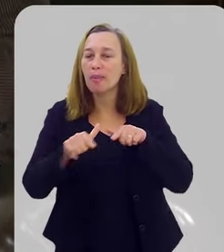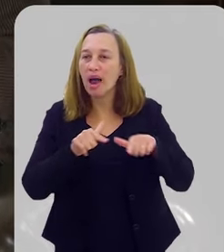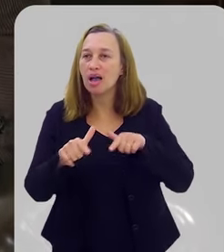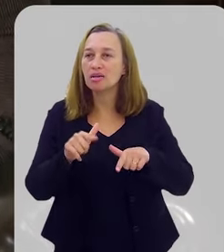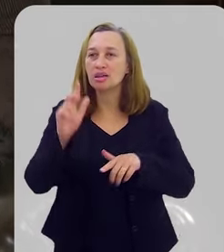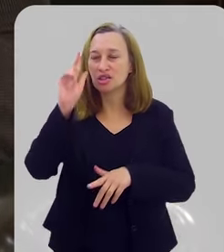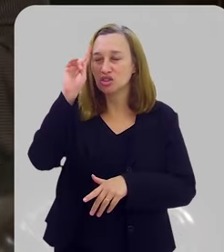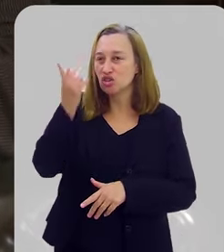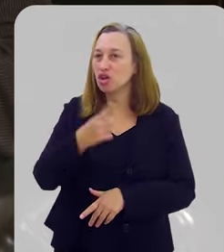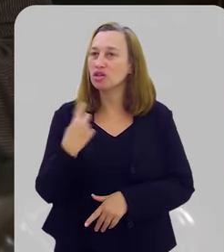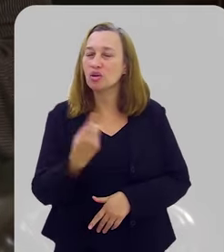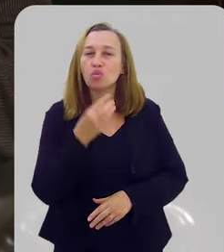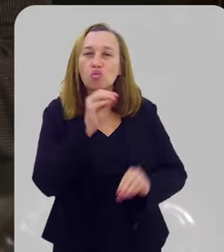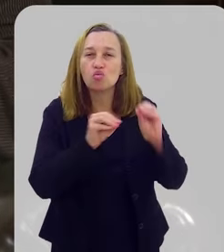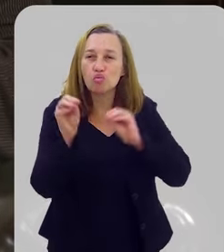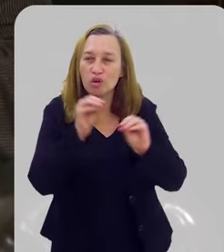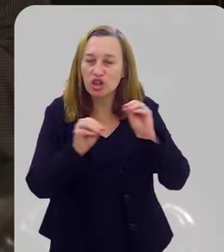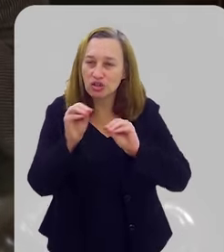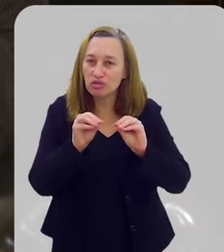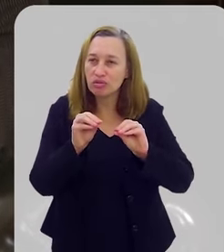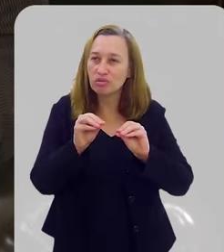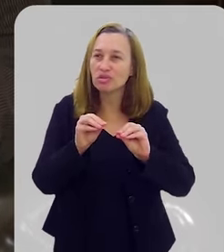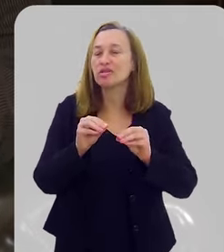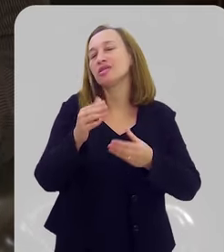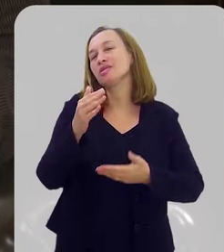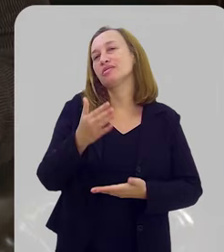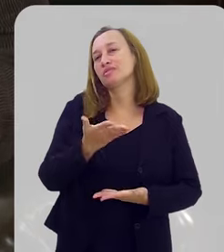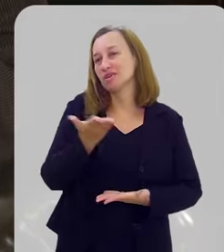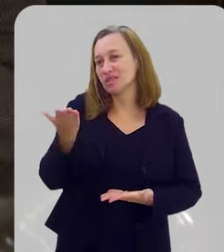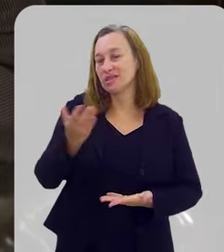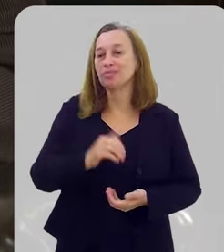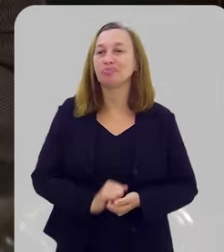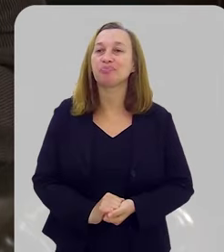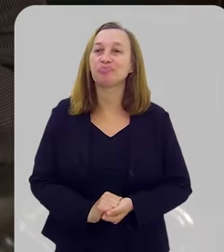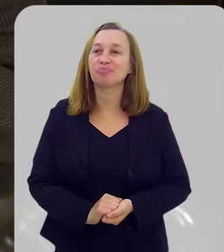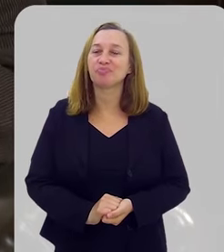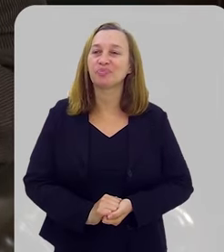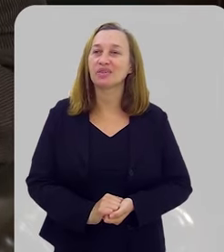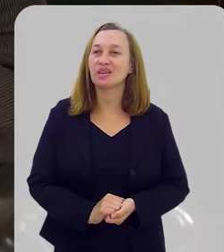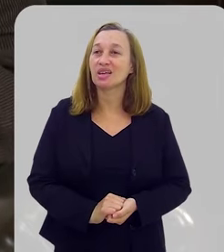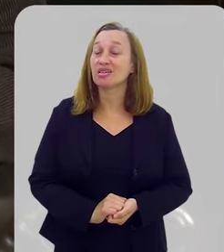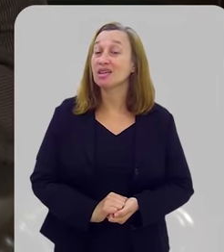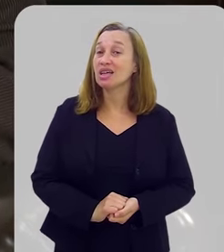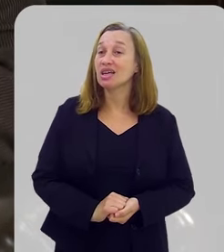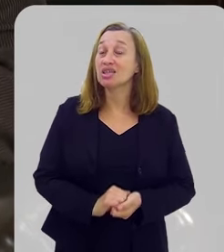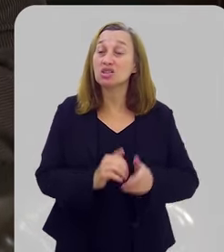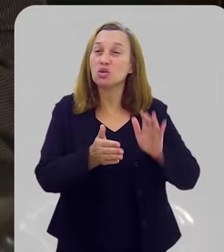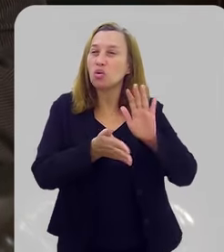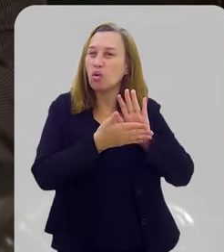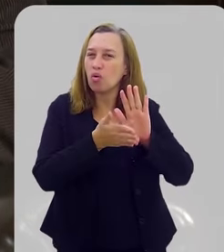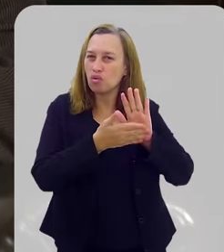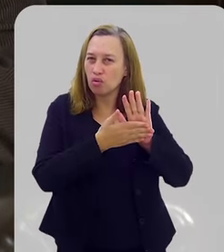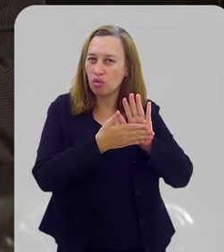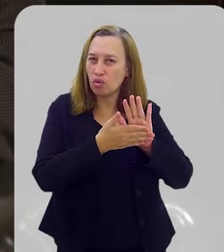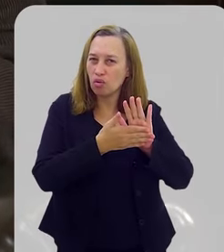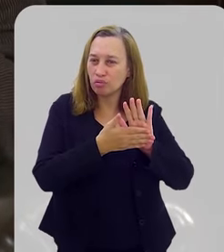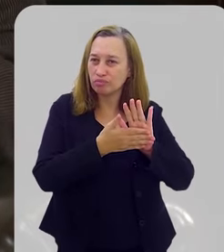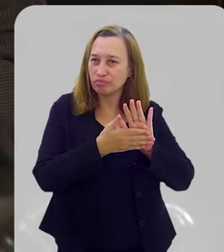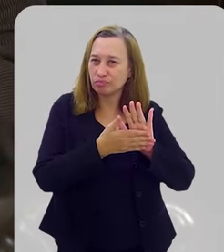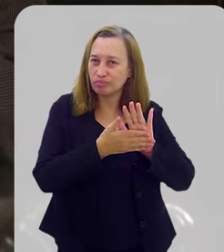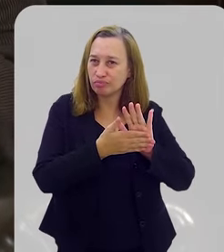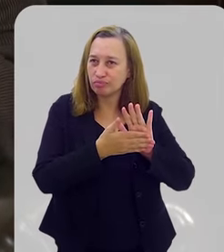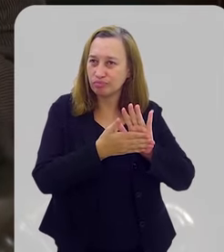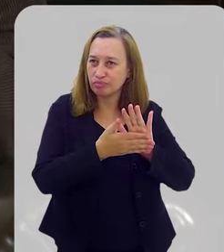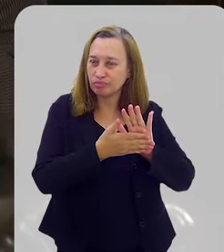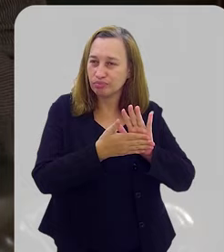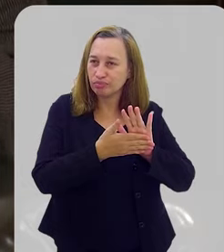sobre nossa história. Um beijo muito, muito, muito grande para você. Essa revelação é uma revelação de um